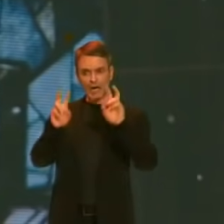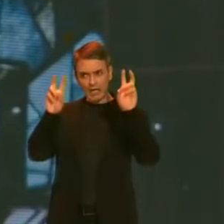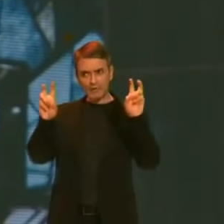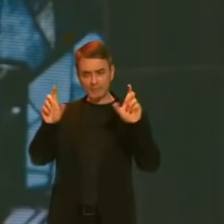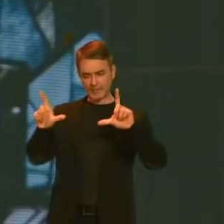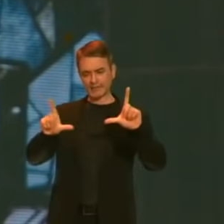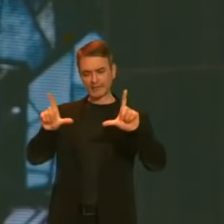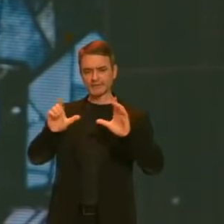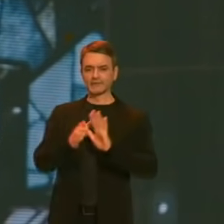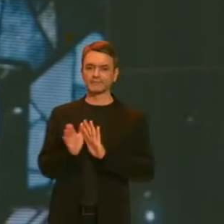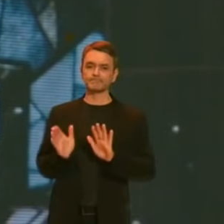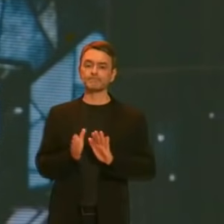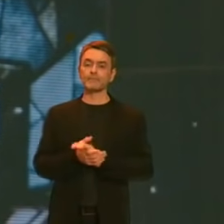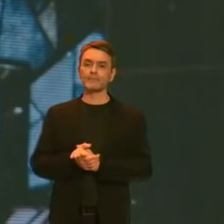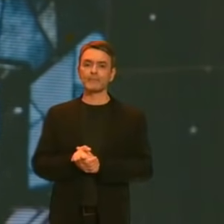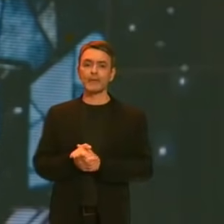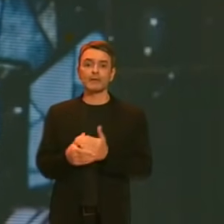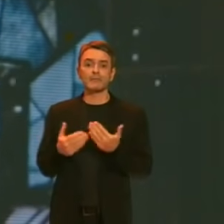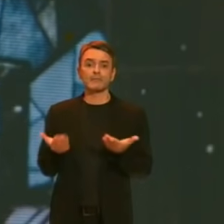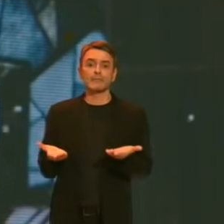Mas não há tolerância.